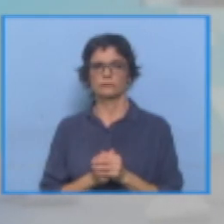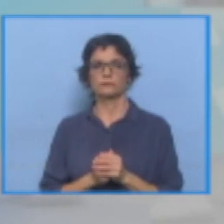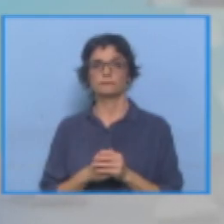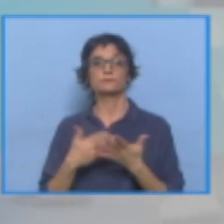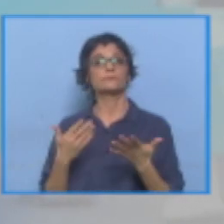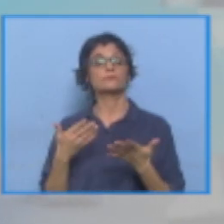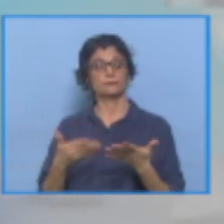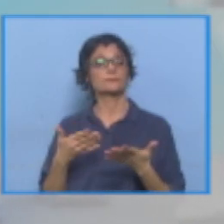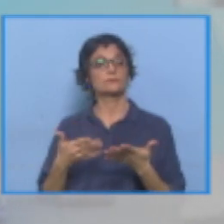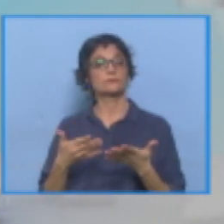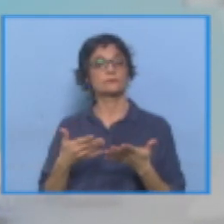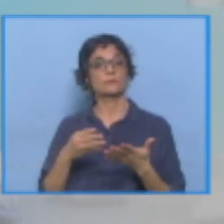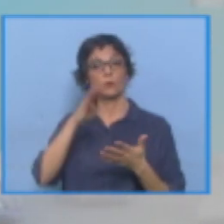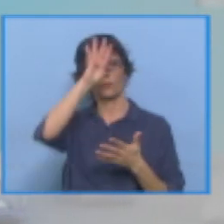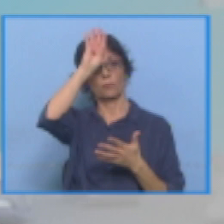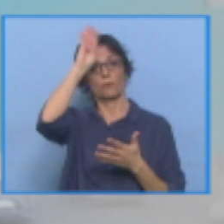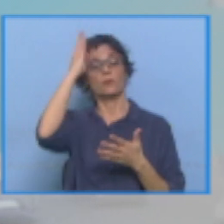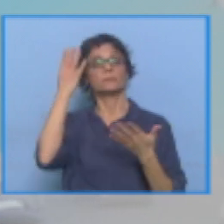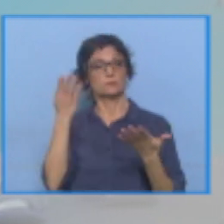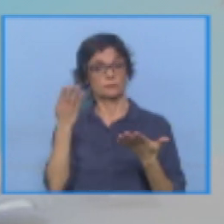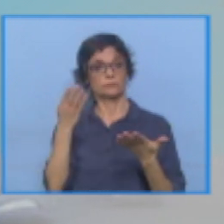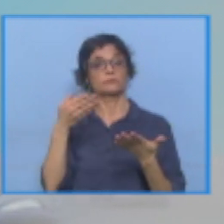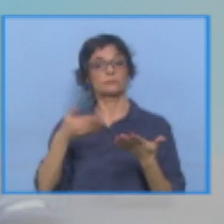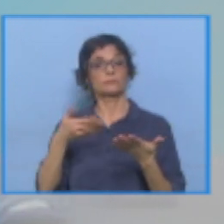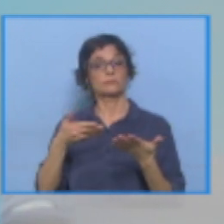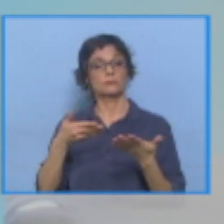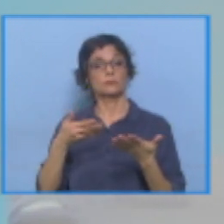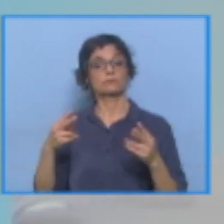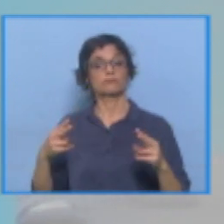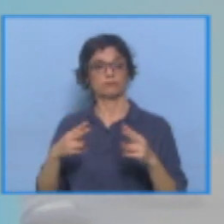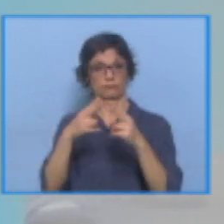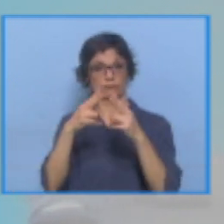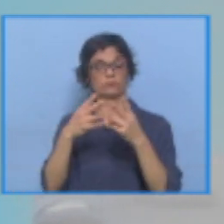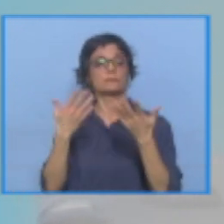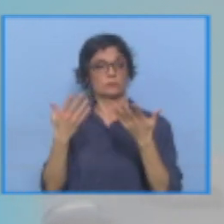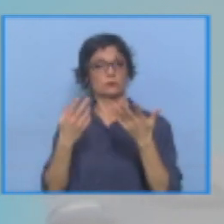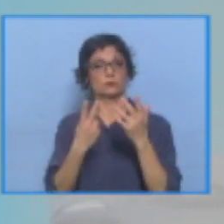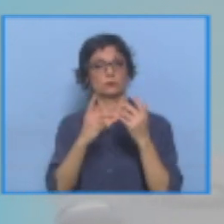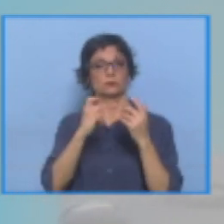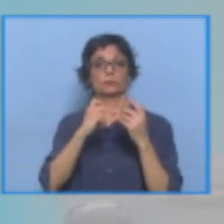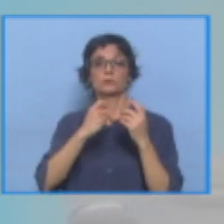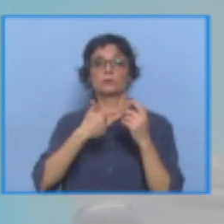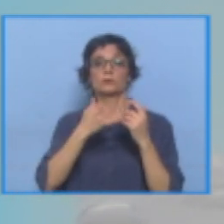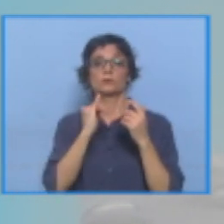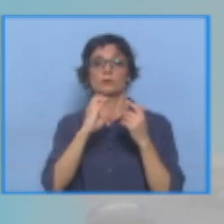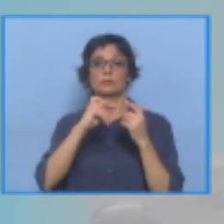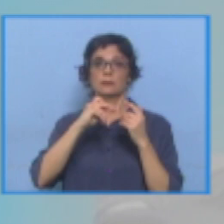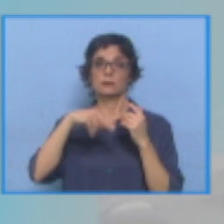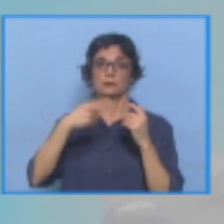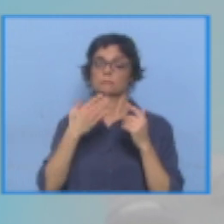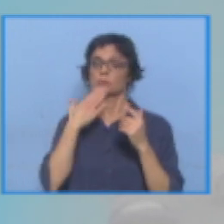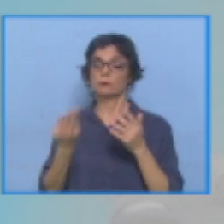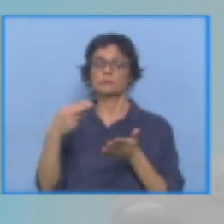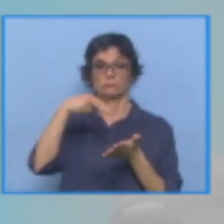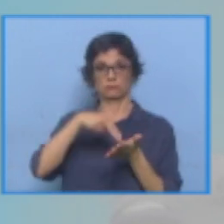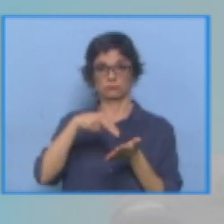A atualidade do Papa Francisco, agora o encontro que decorreu no Vaticano. Otávio Carmo, obrigado por estar entre nós.